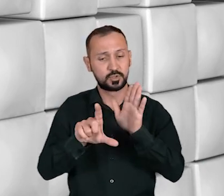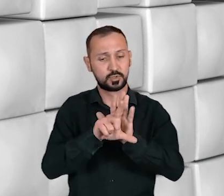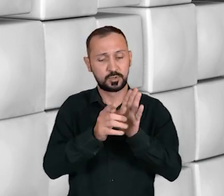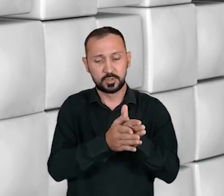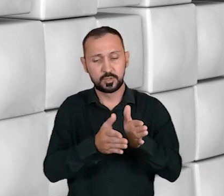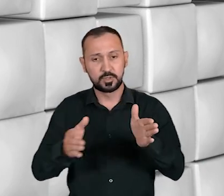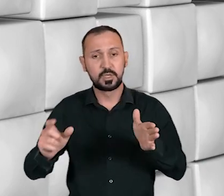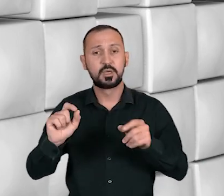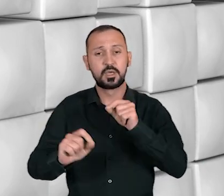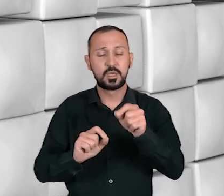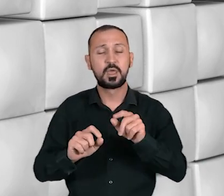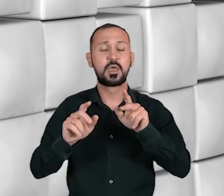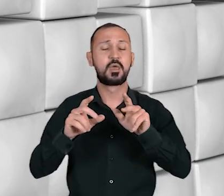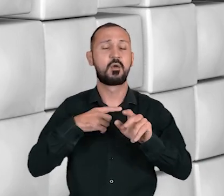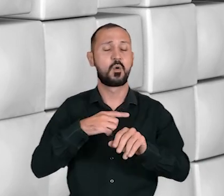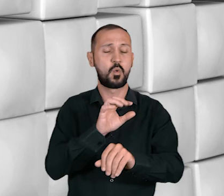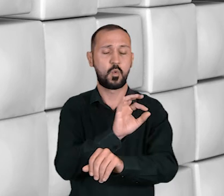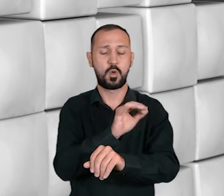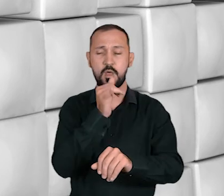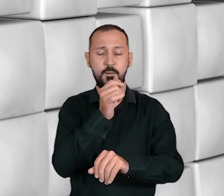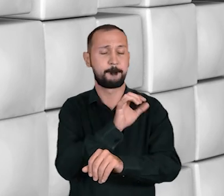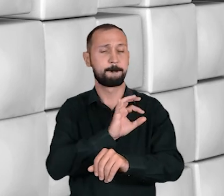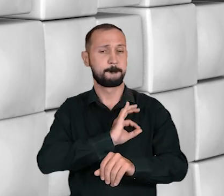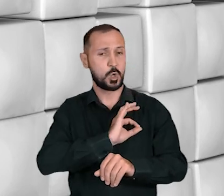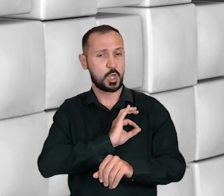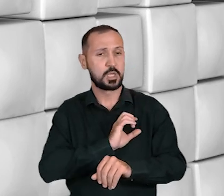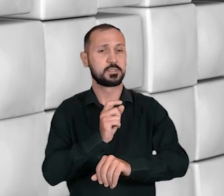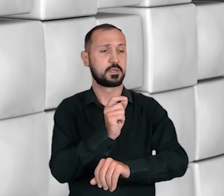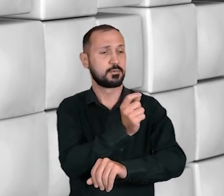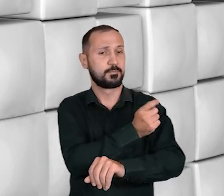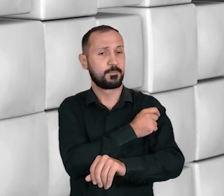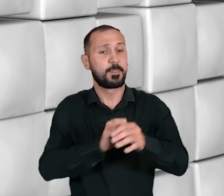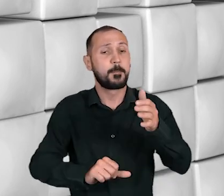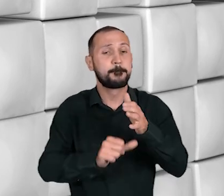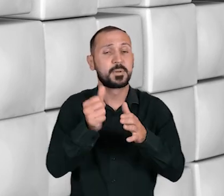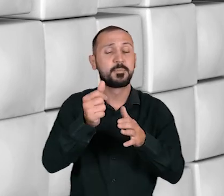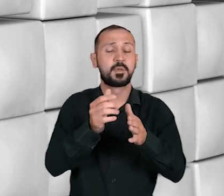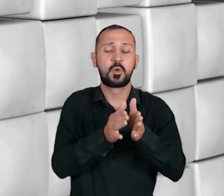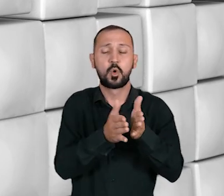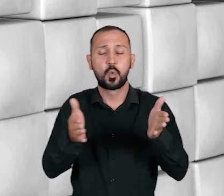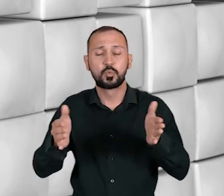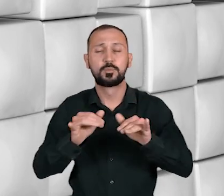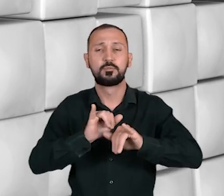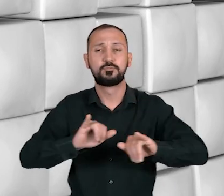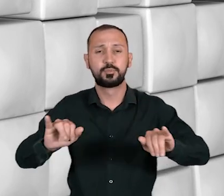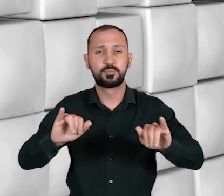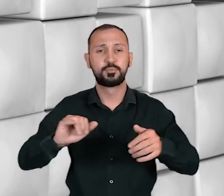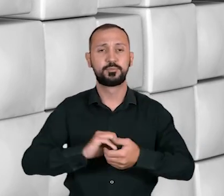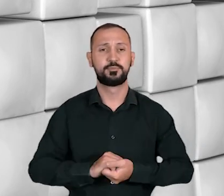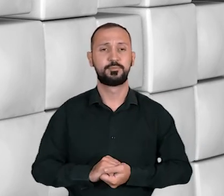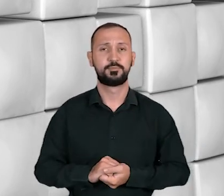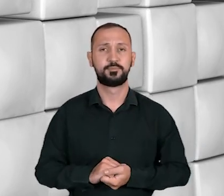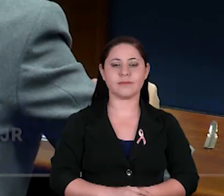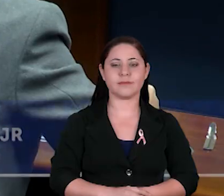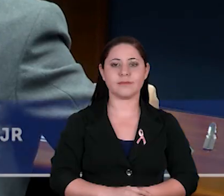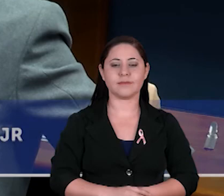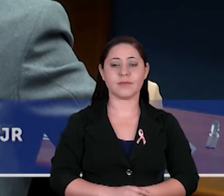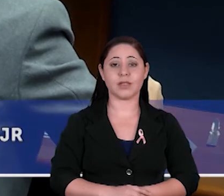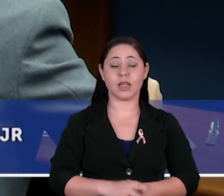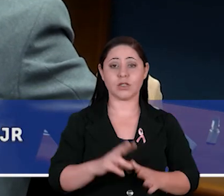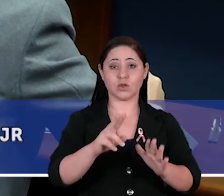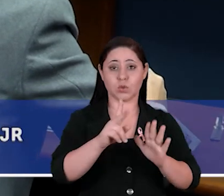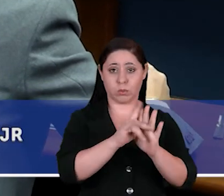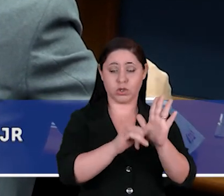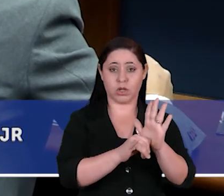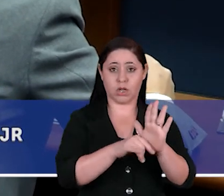de projeto que inclui agentes de segurança como um dos públicos prioritários em campanhas de vacinação.